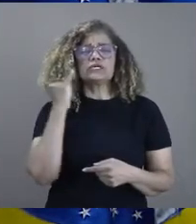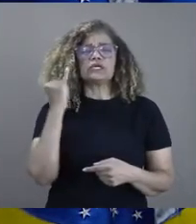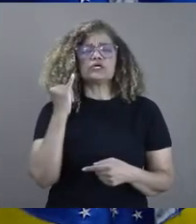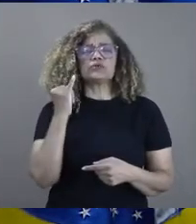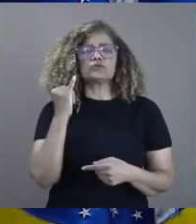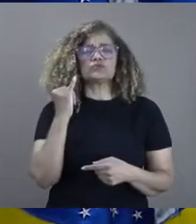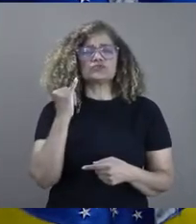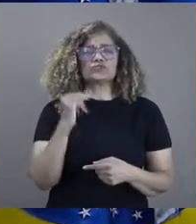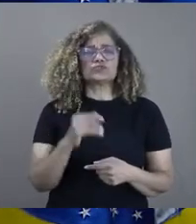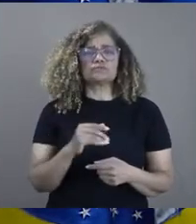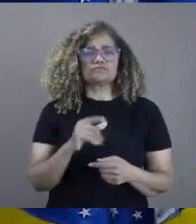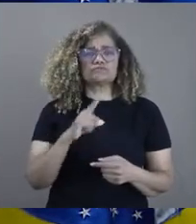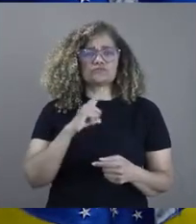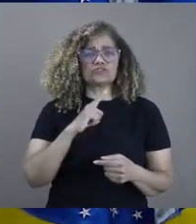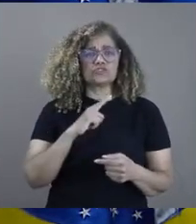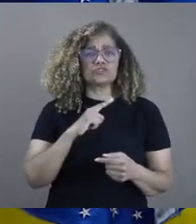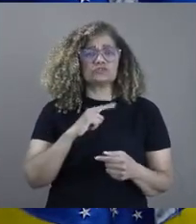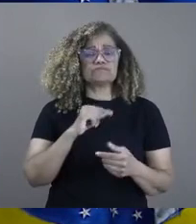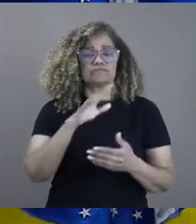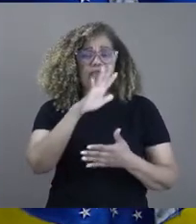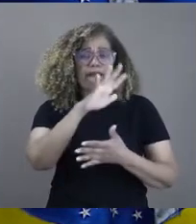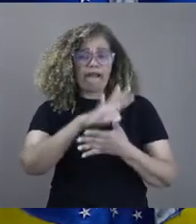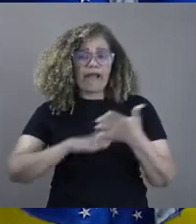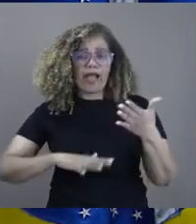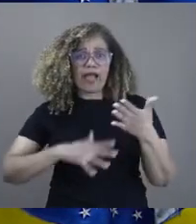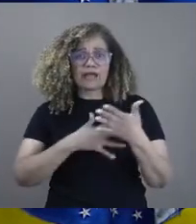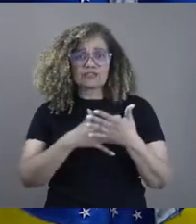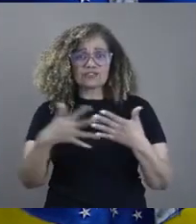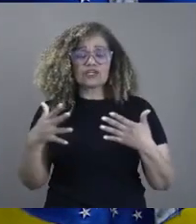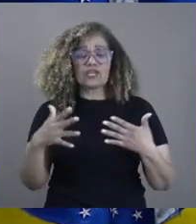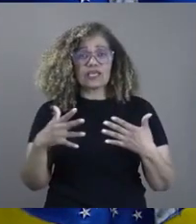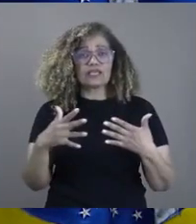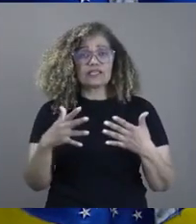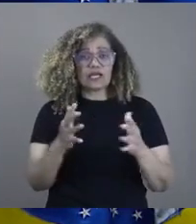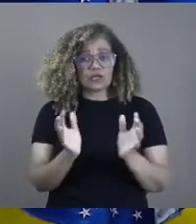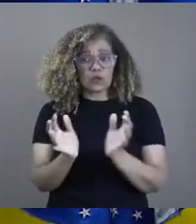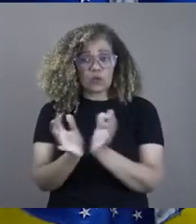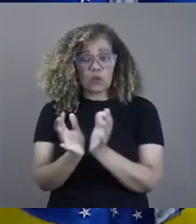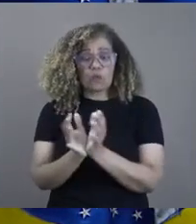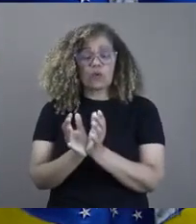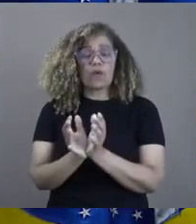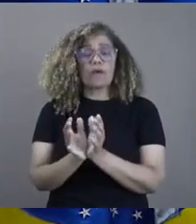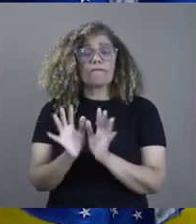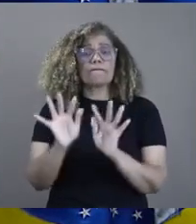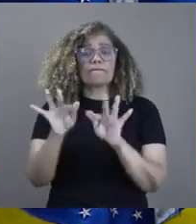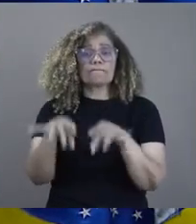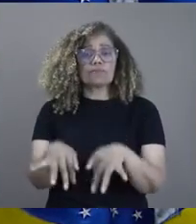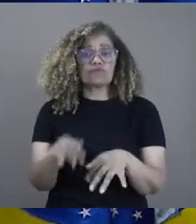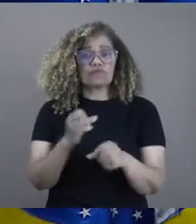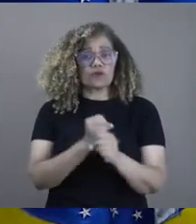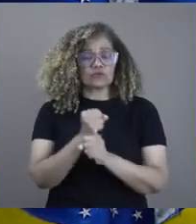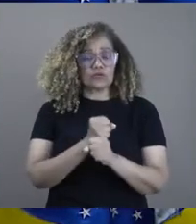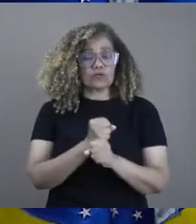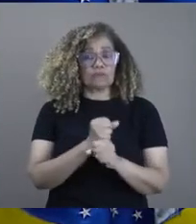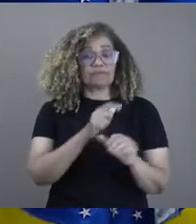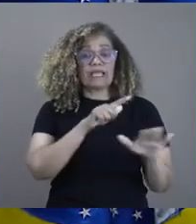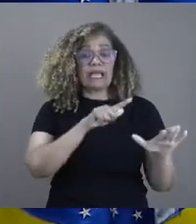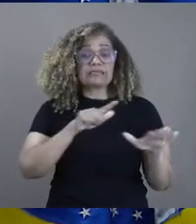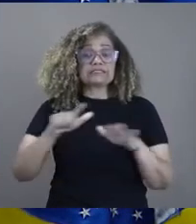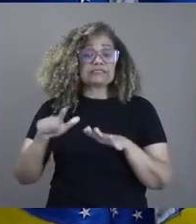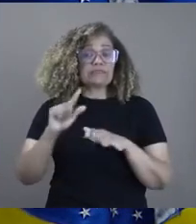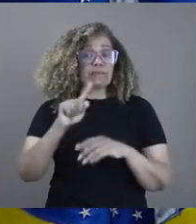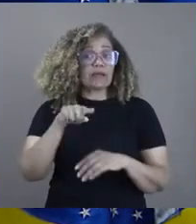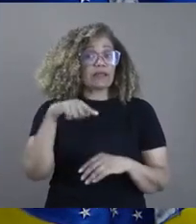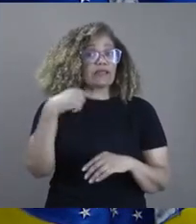agenda de cúpula prevista para o fim do ano na semana que vem